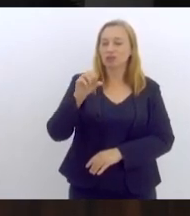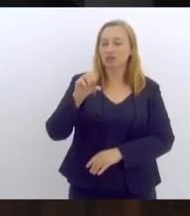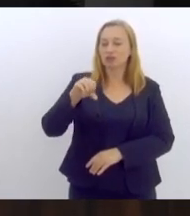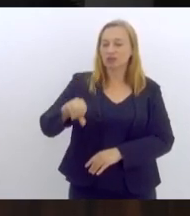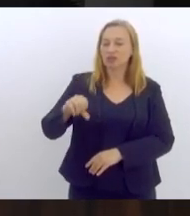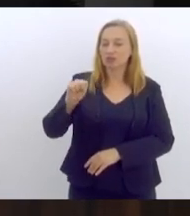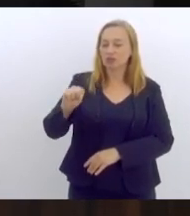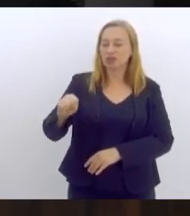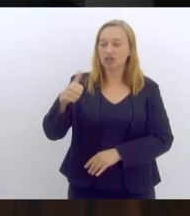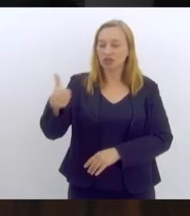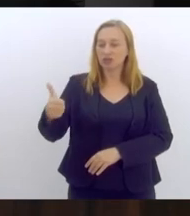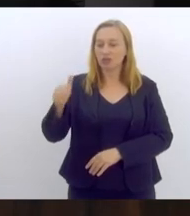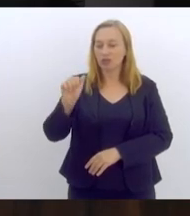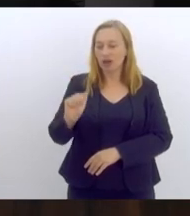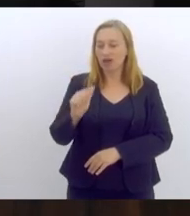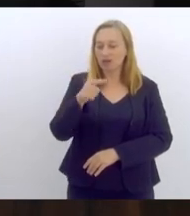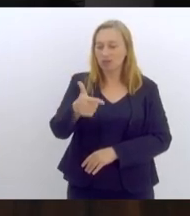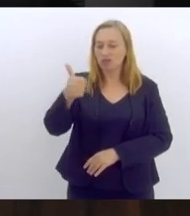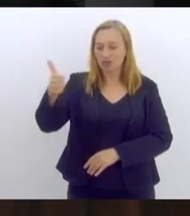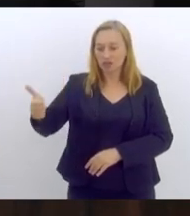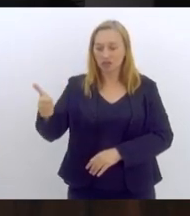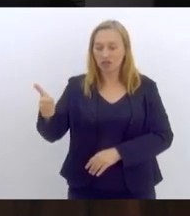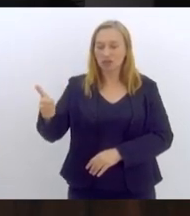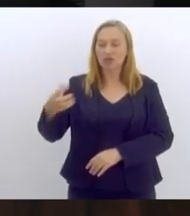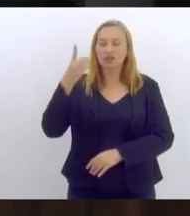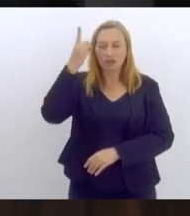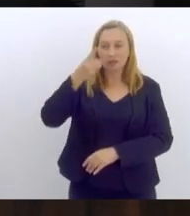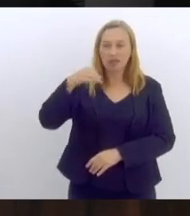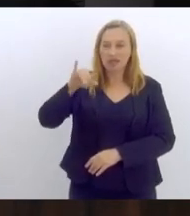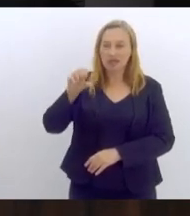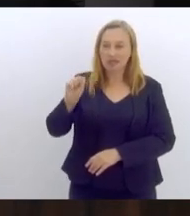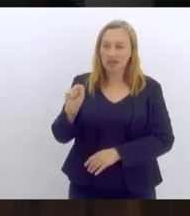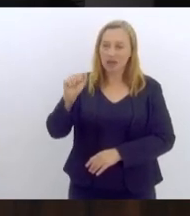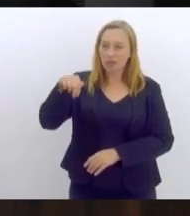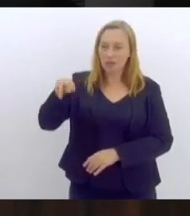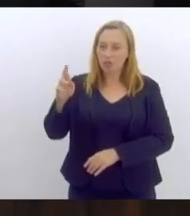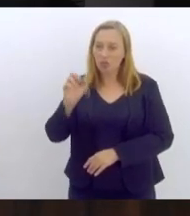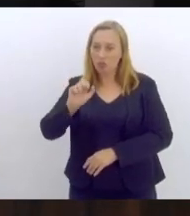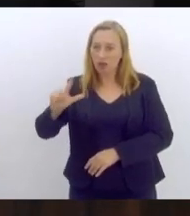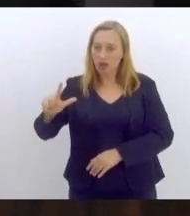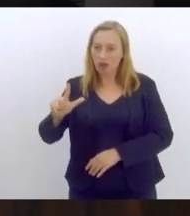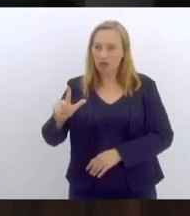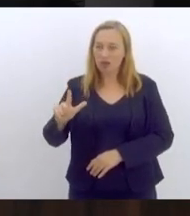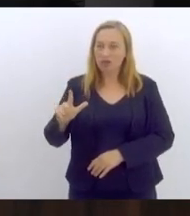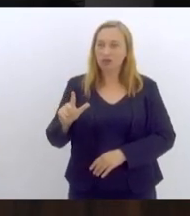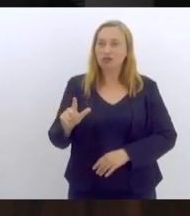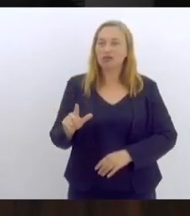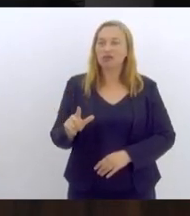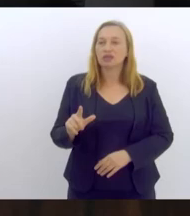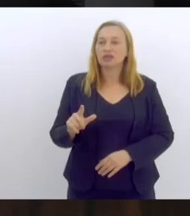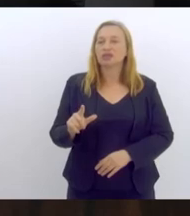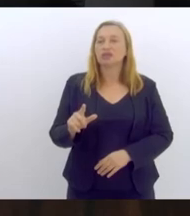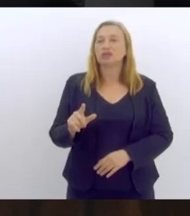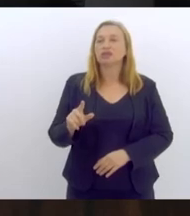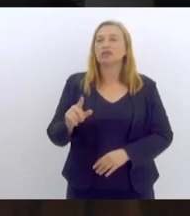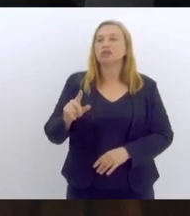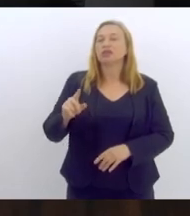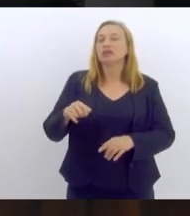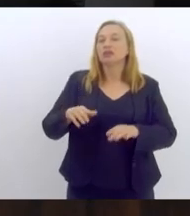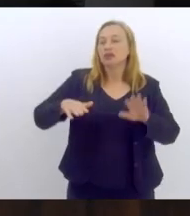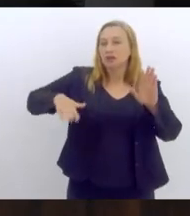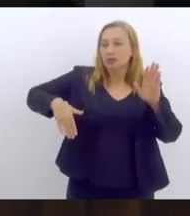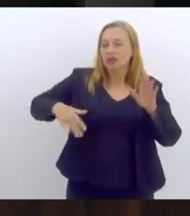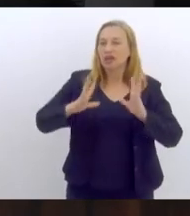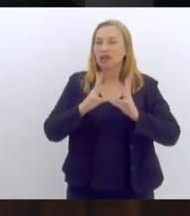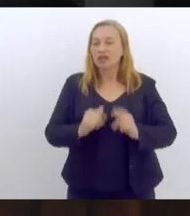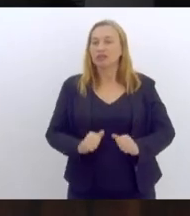4.981-A, de 2021, de autoria do deputado Samuel Malafaia, que cria o programa Praias Limpas no âmbito do Estado do